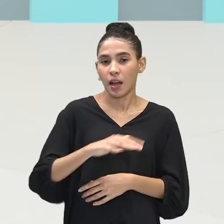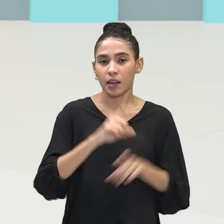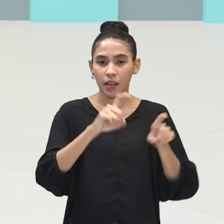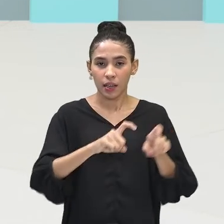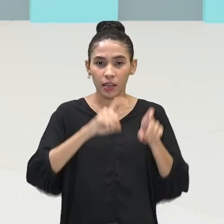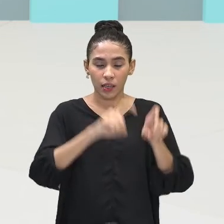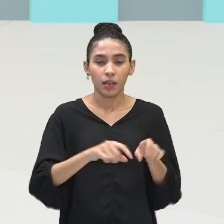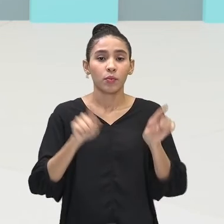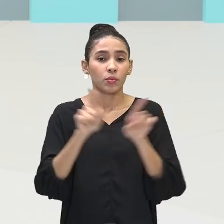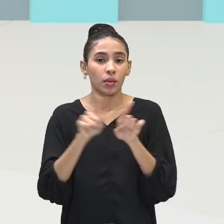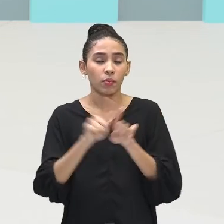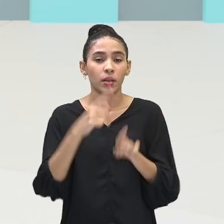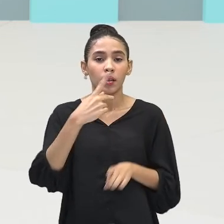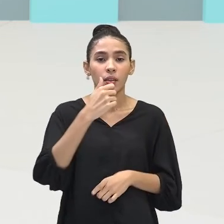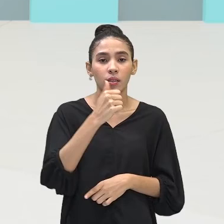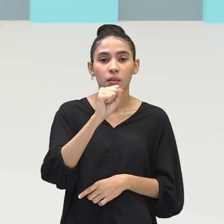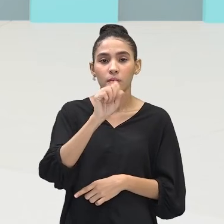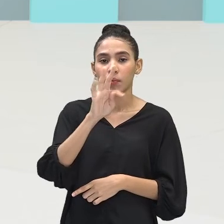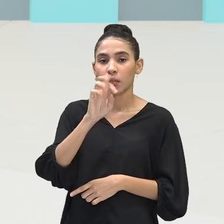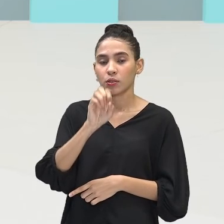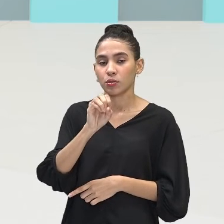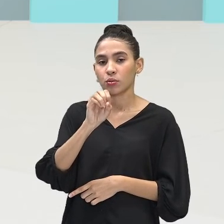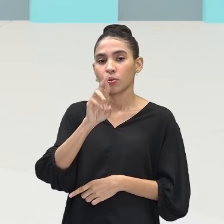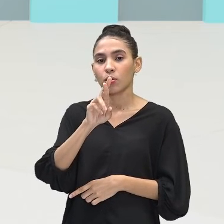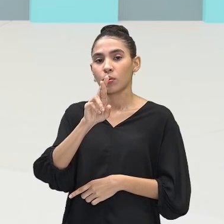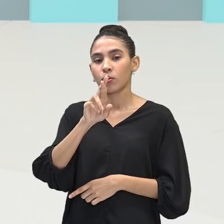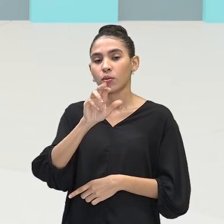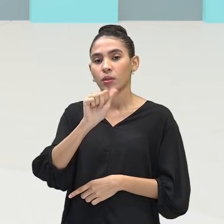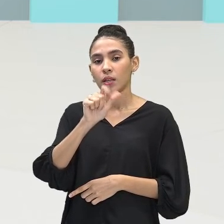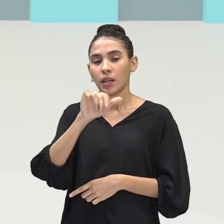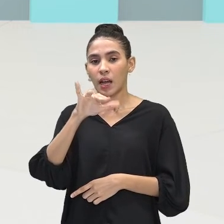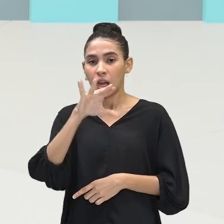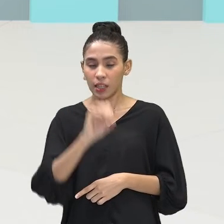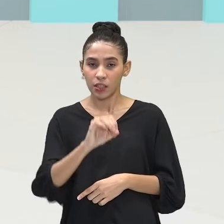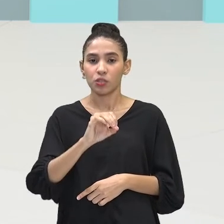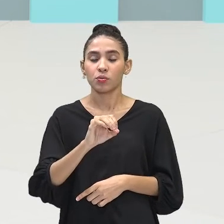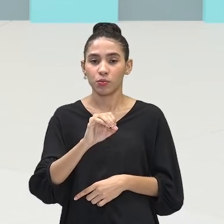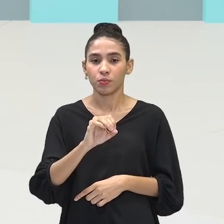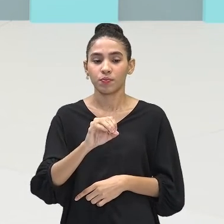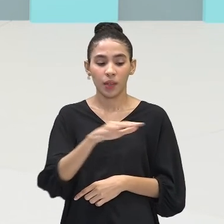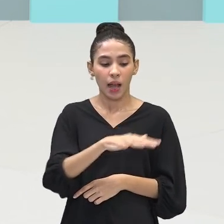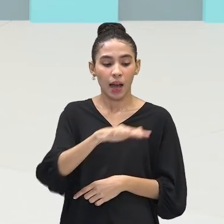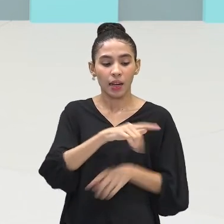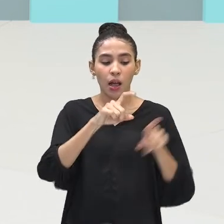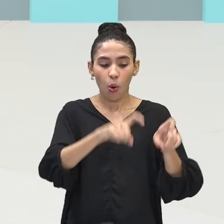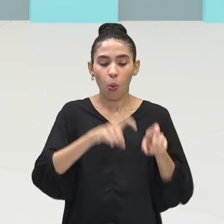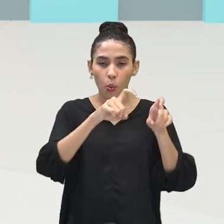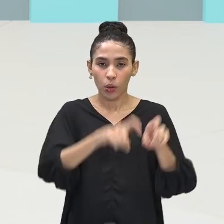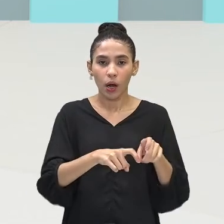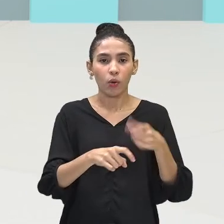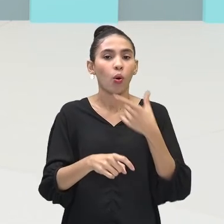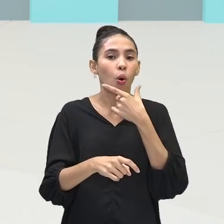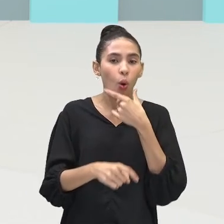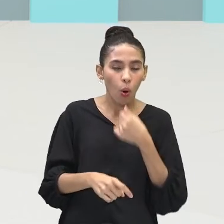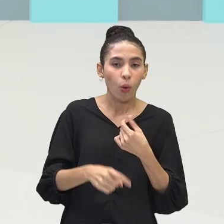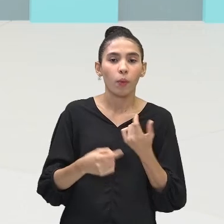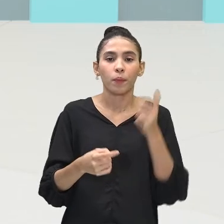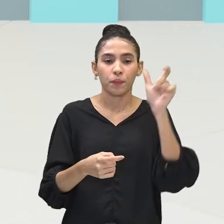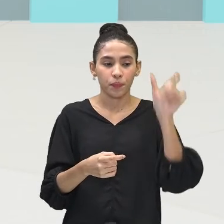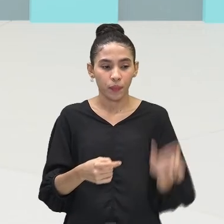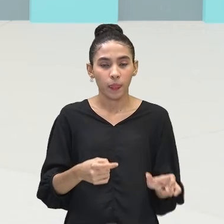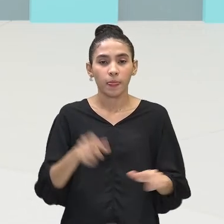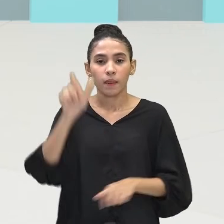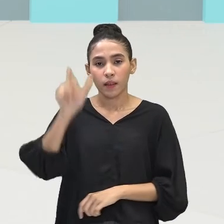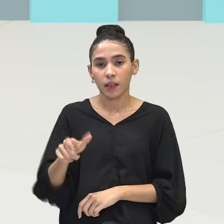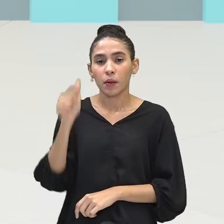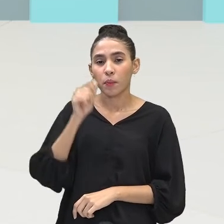o homem que é dono de rebanho, é o pastor, e a mulher é pastora, e que de fato ele é o homem mais feliz da